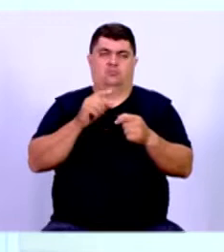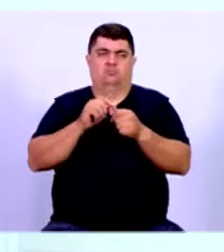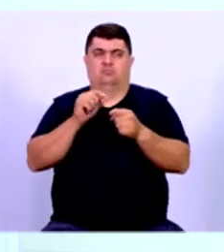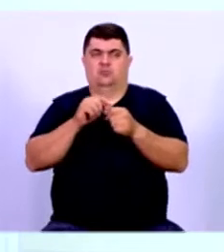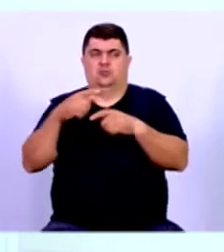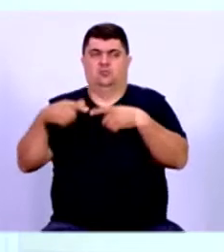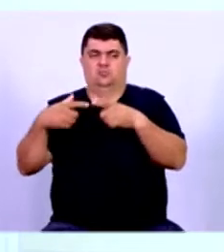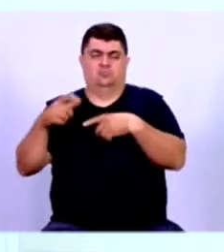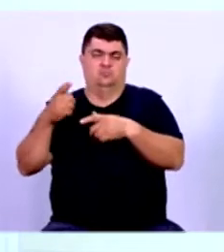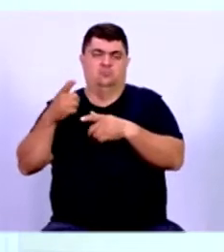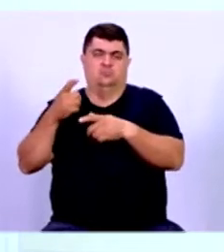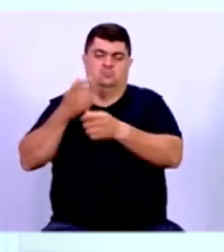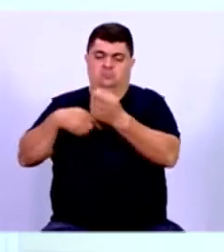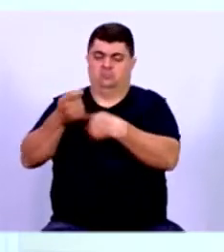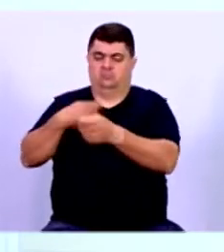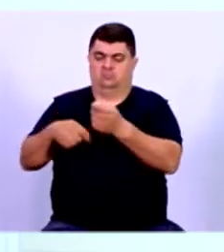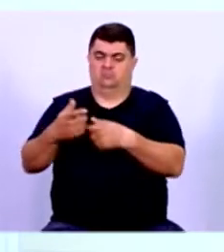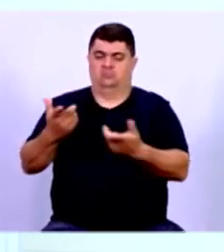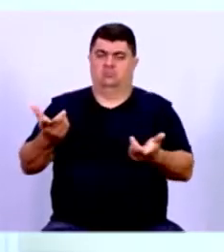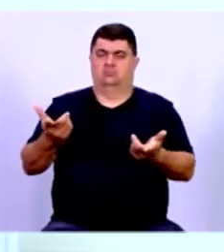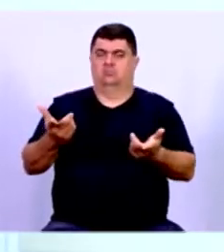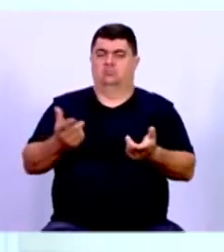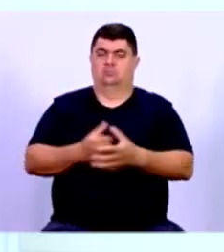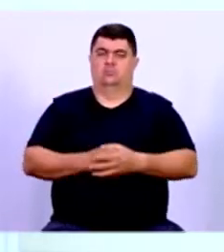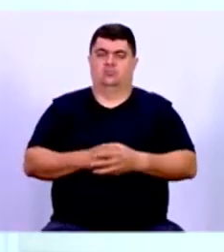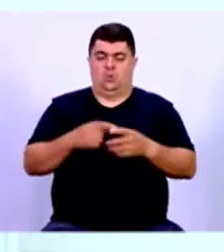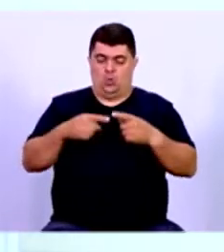realizar atividades, por exemplo, de